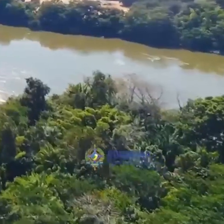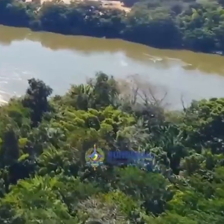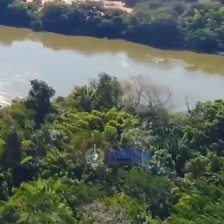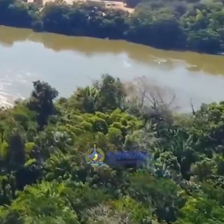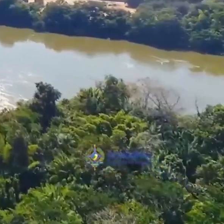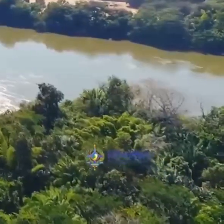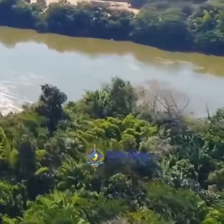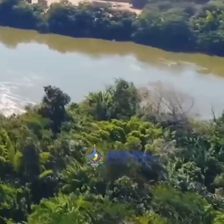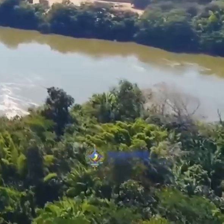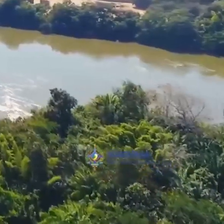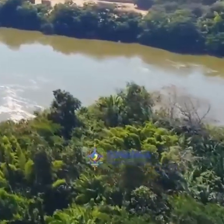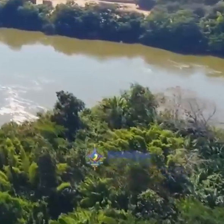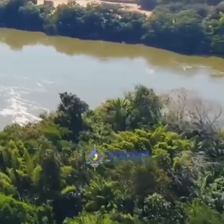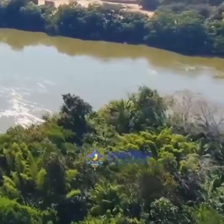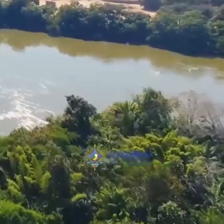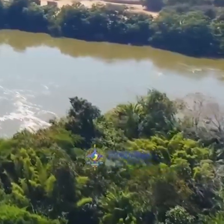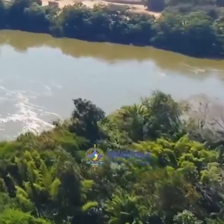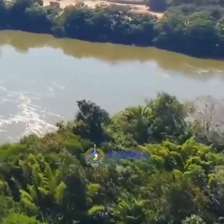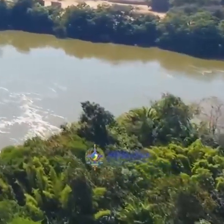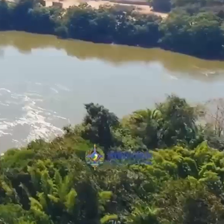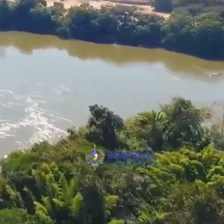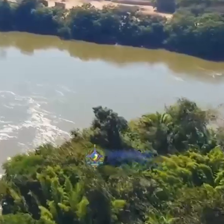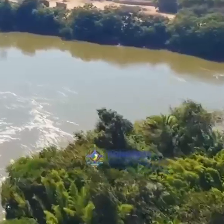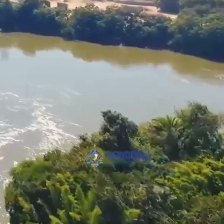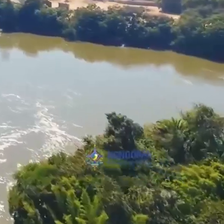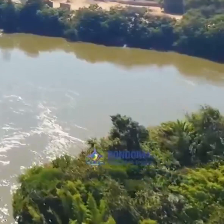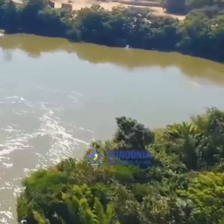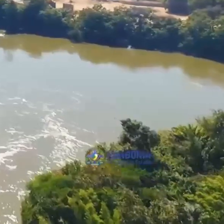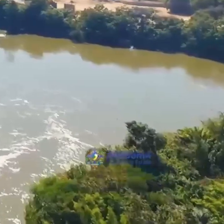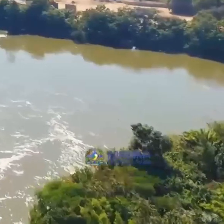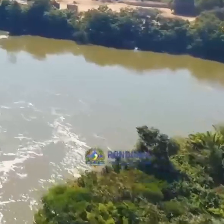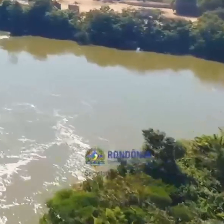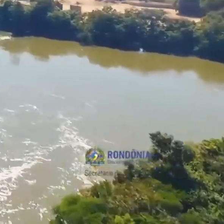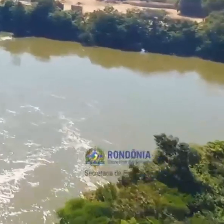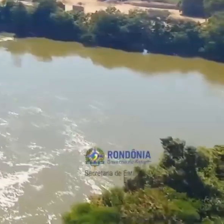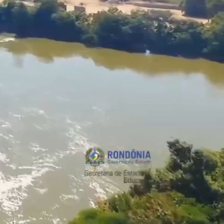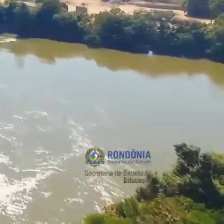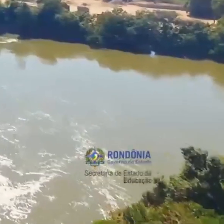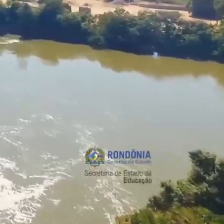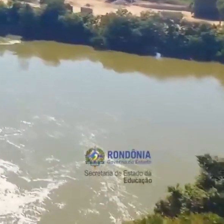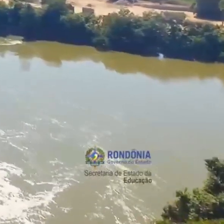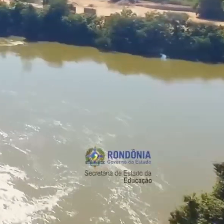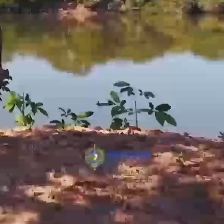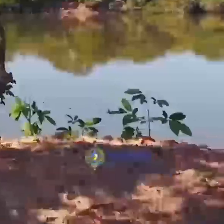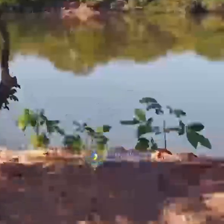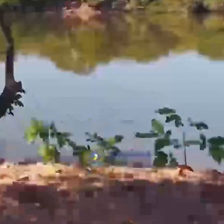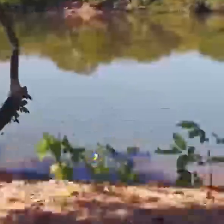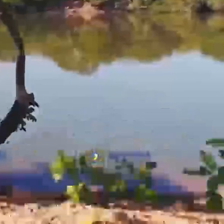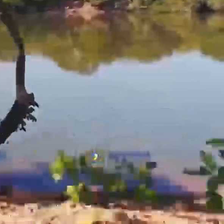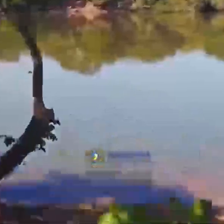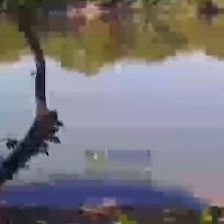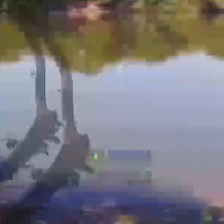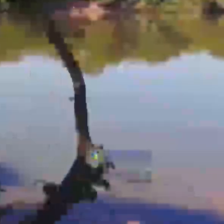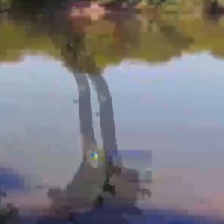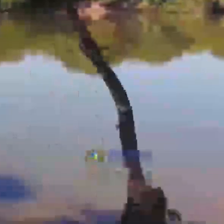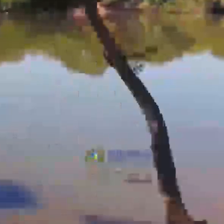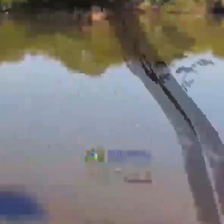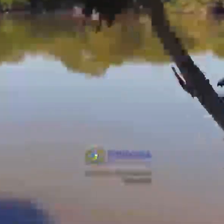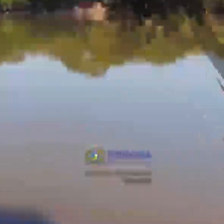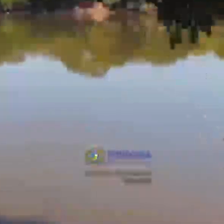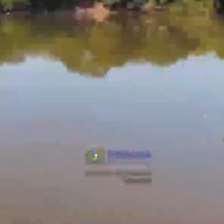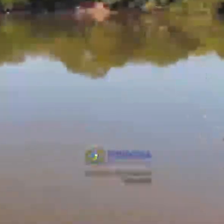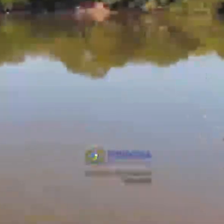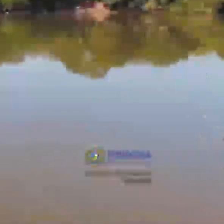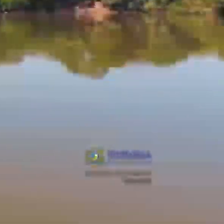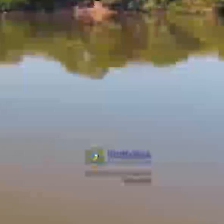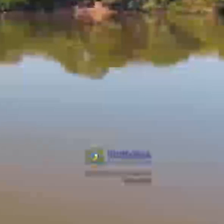do século XX, Rondon recebe essa missão. Ligar as linhas telegráficas do Mato Grosso ao extremo norte